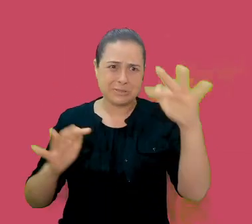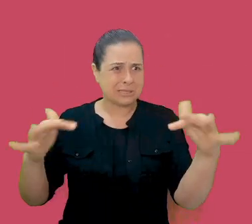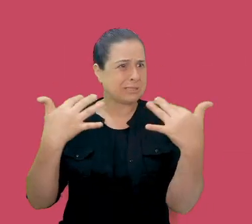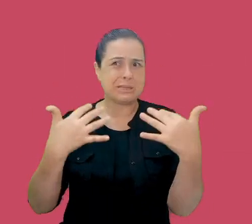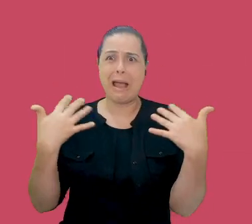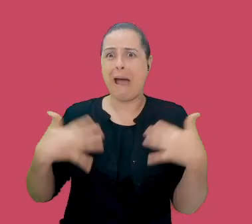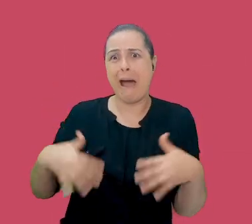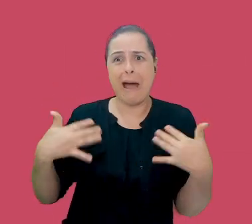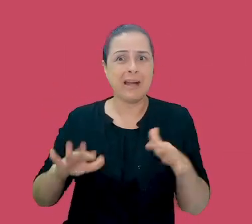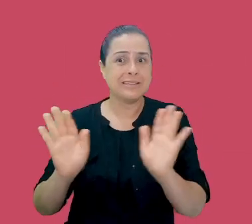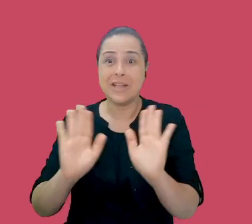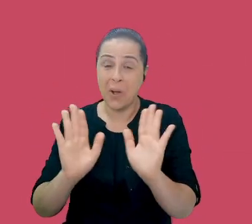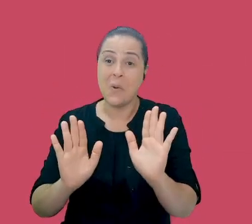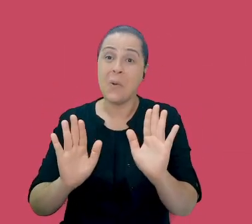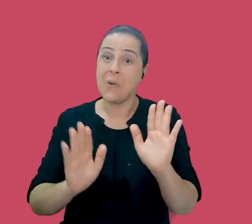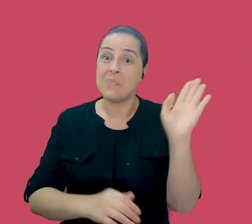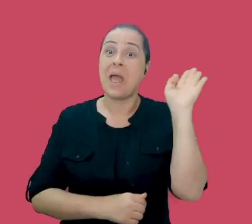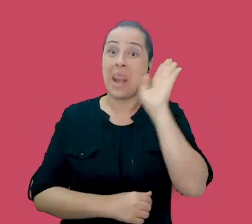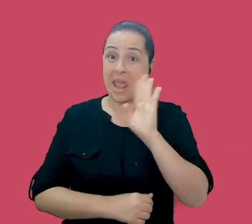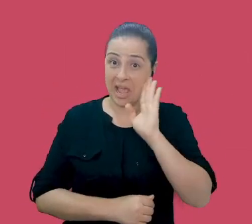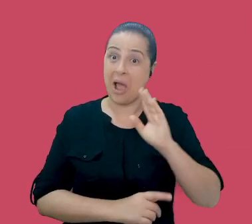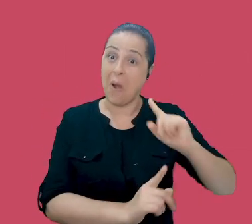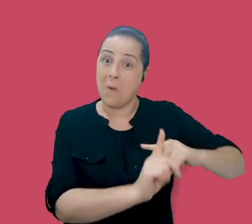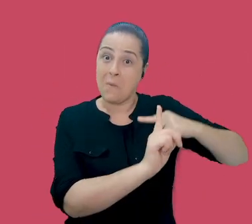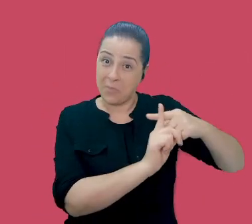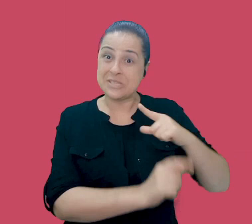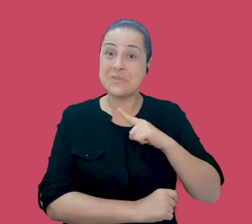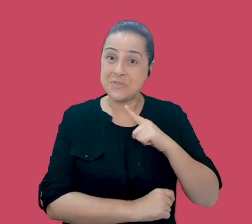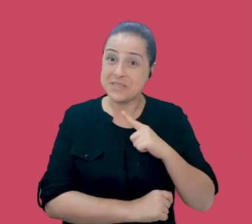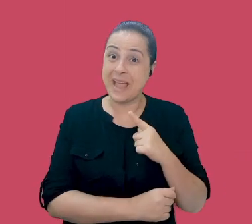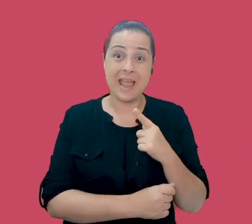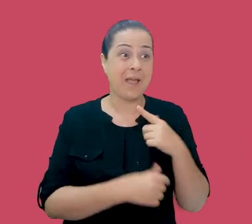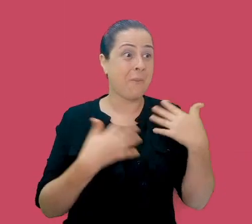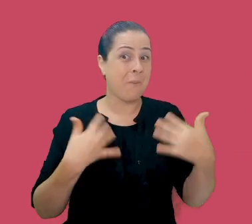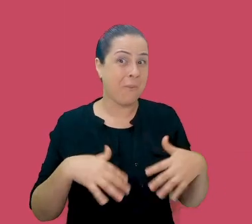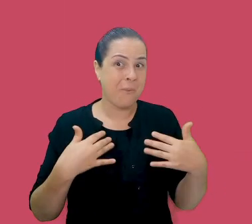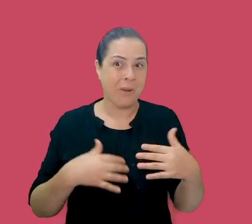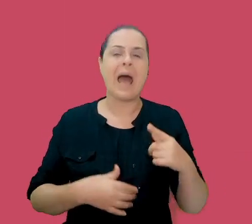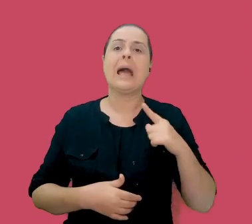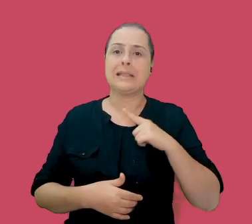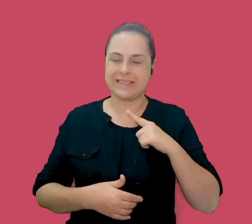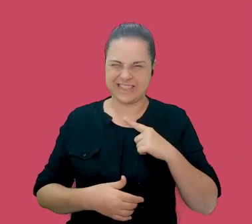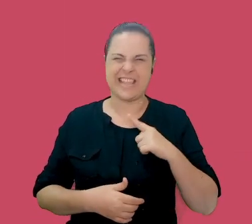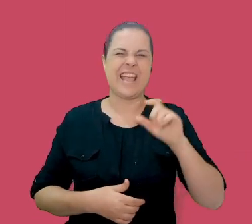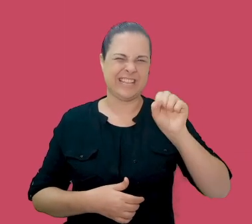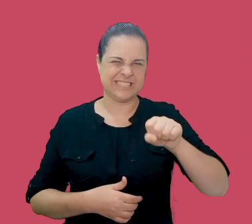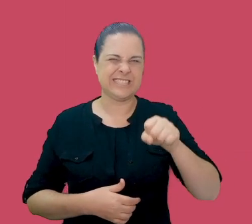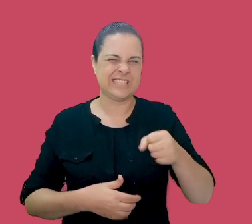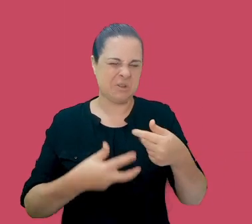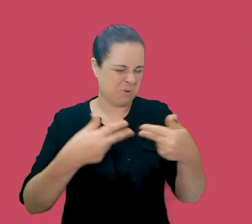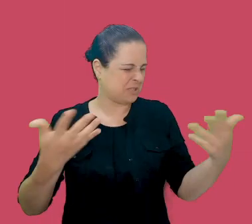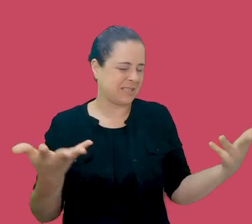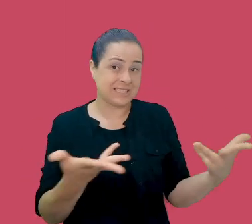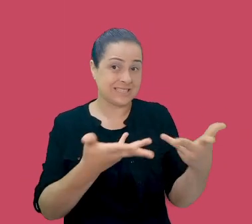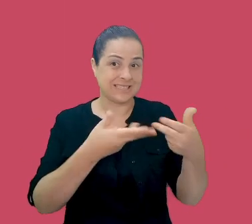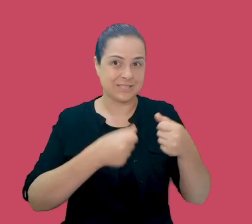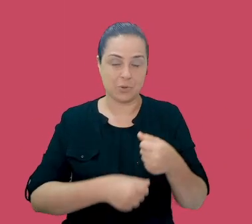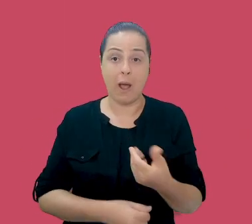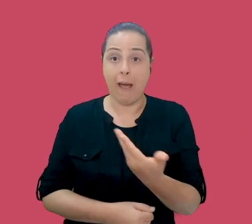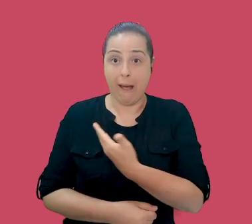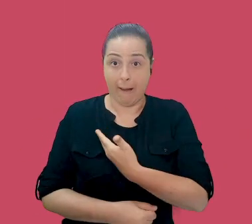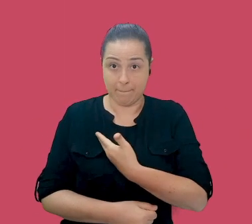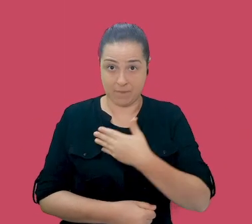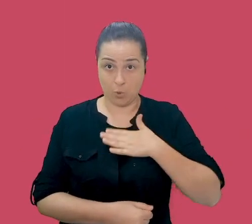com pavor da coisa. E não, tem coisas muito legais, né? Então, assim, tem alguns cases que são sensacionais, né? Eu tenho um amigo que ele